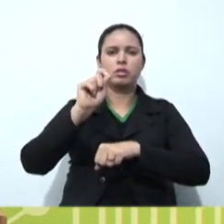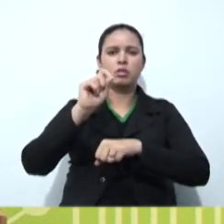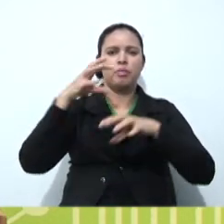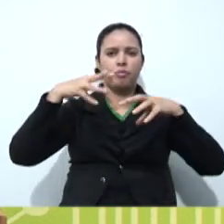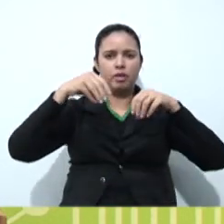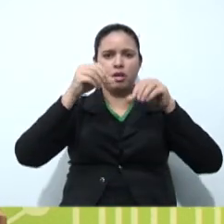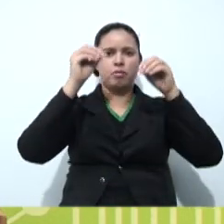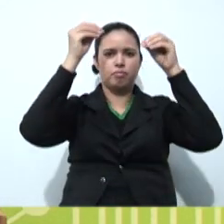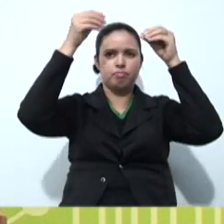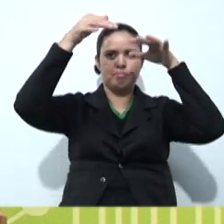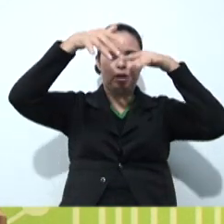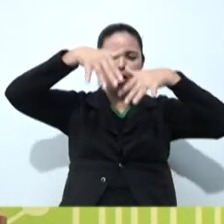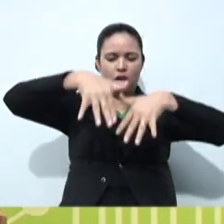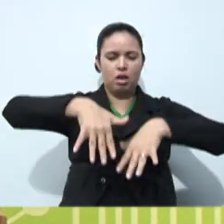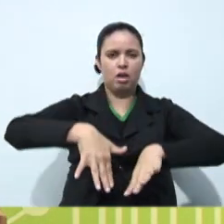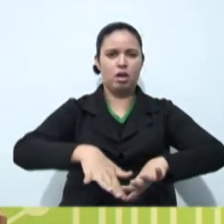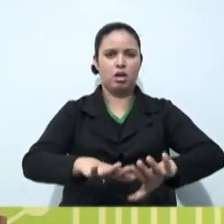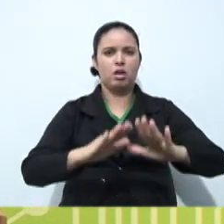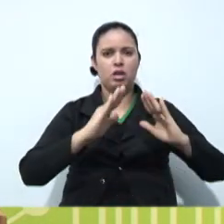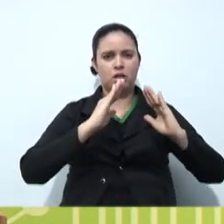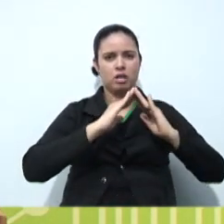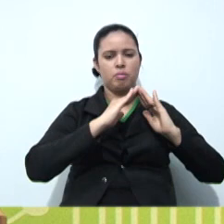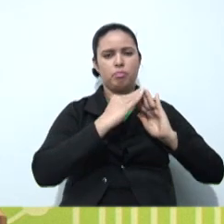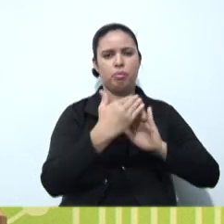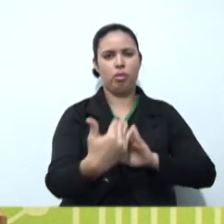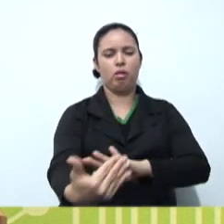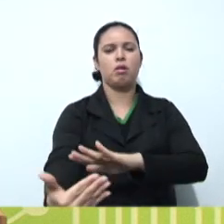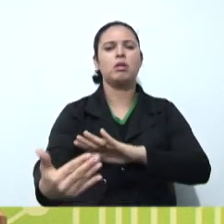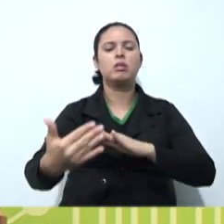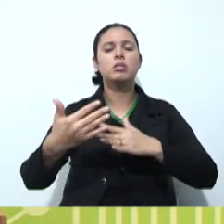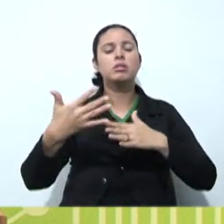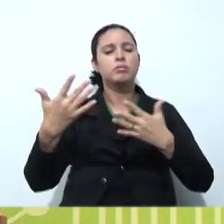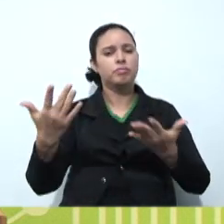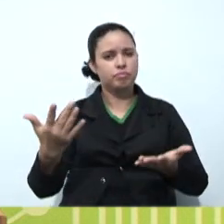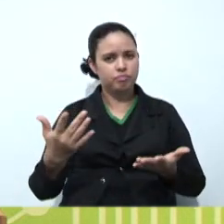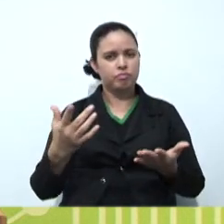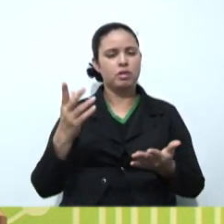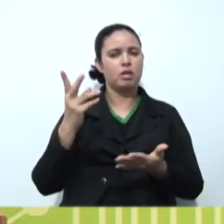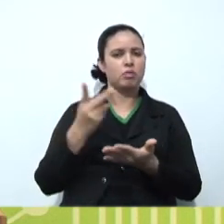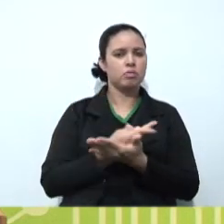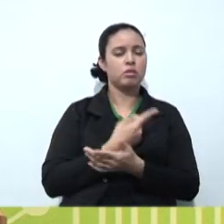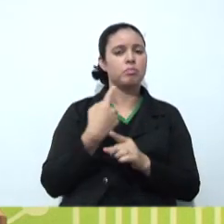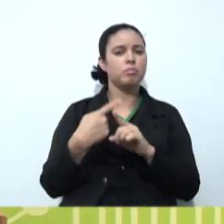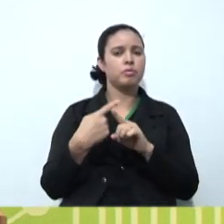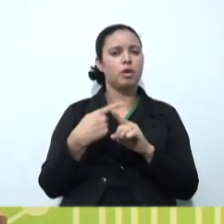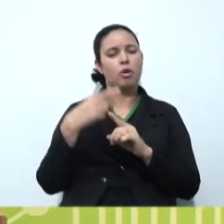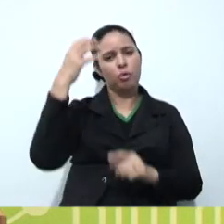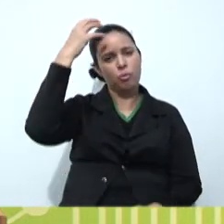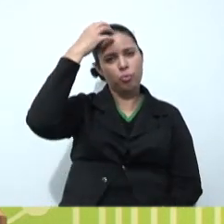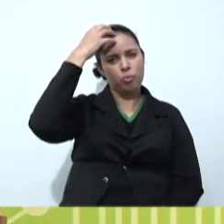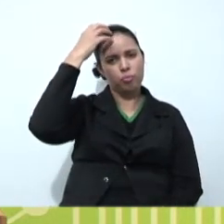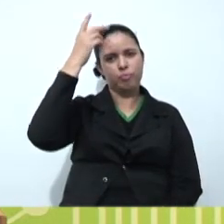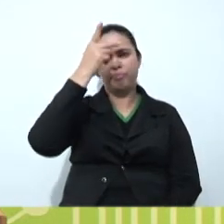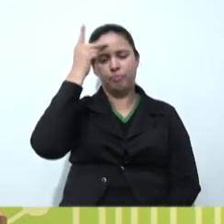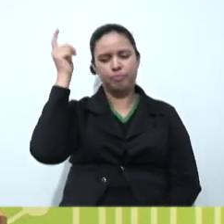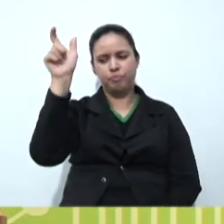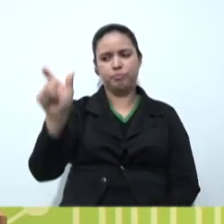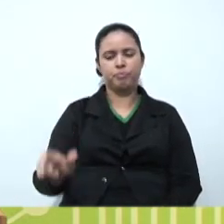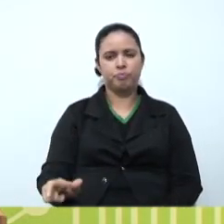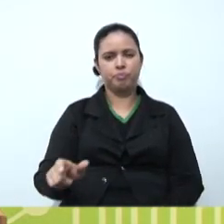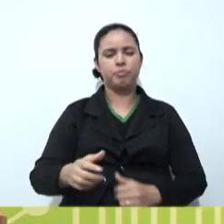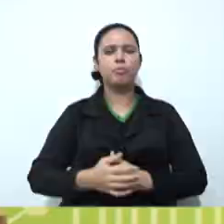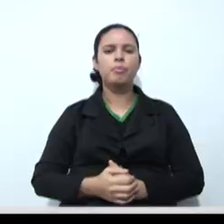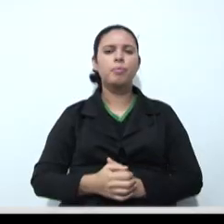ainda nesta aula e na próxima essa relação entre o homem e o meio ambiente. Mas não vamos adiantar. Vamos falar aqui sobre o